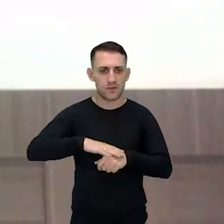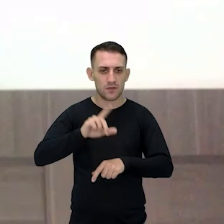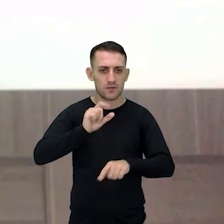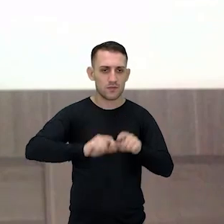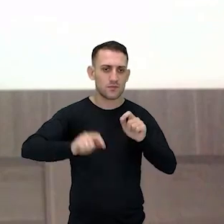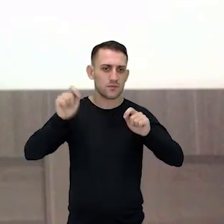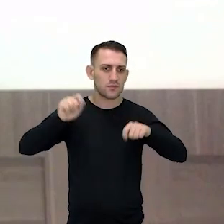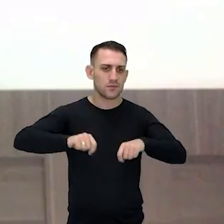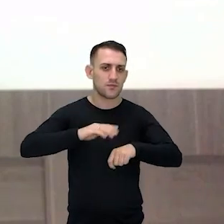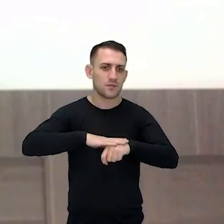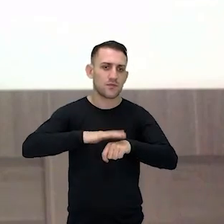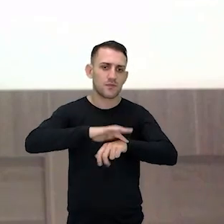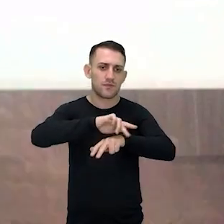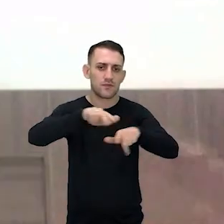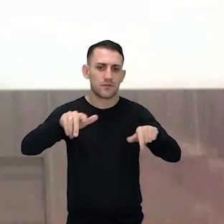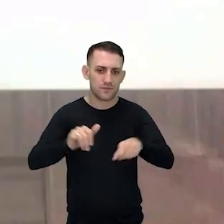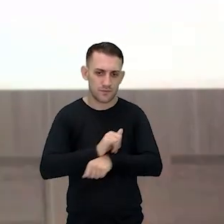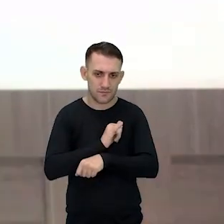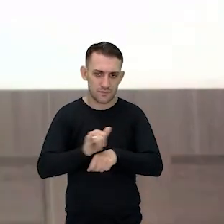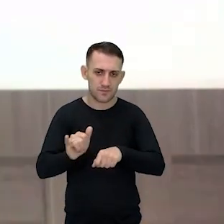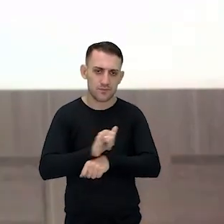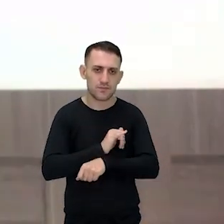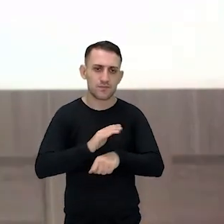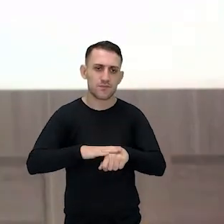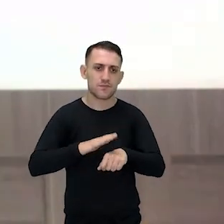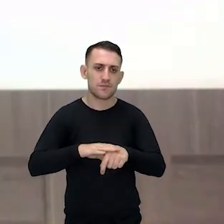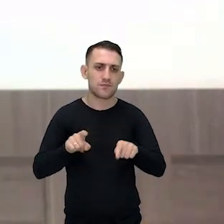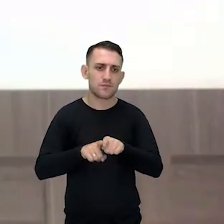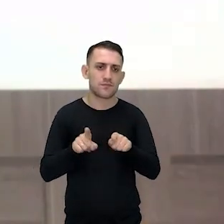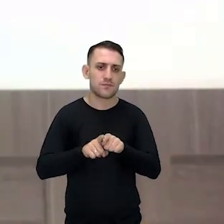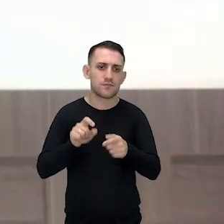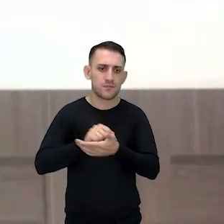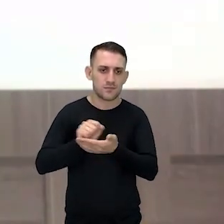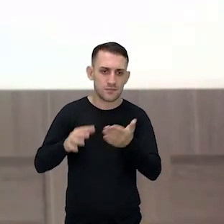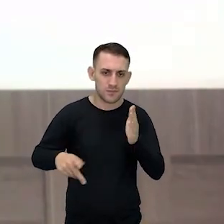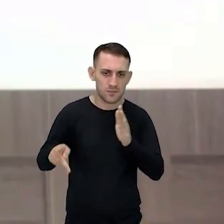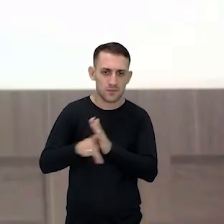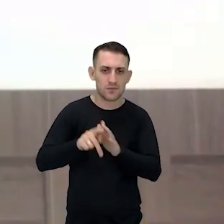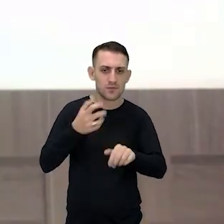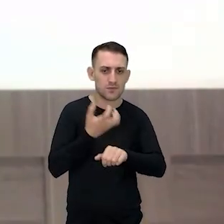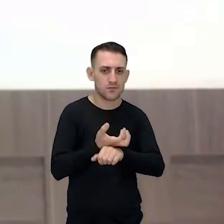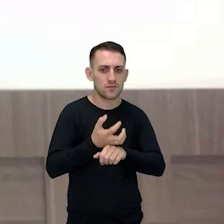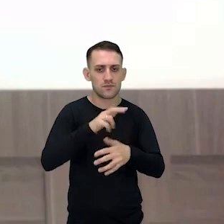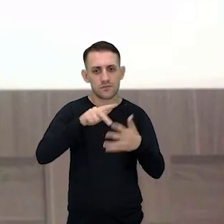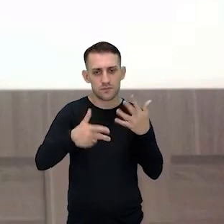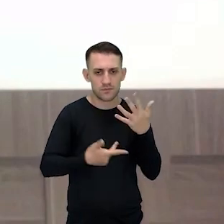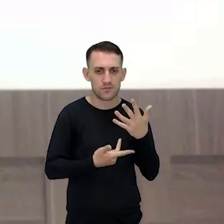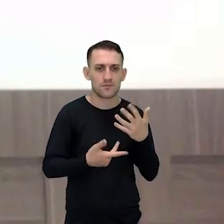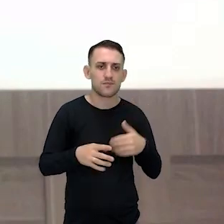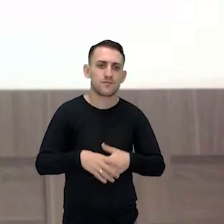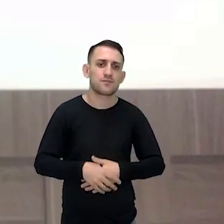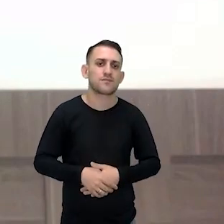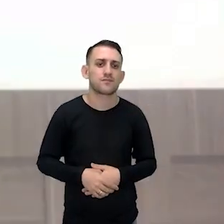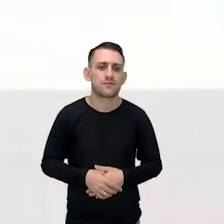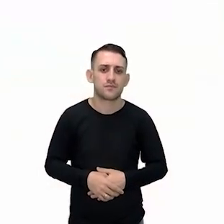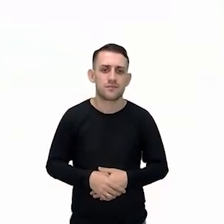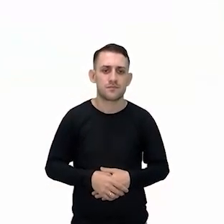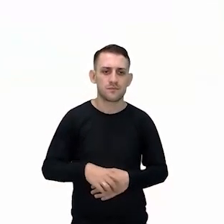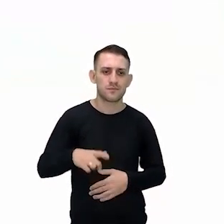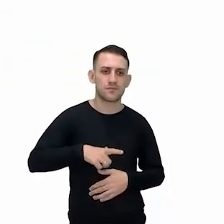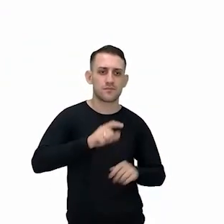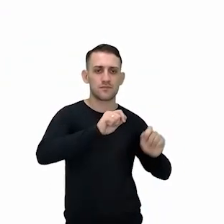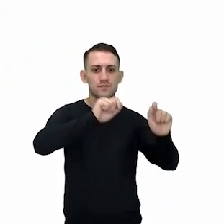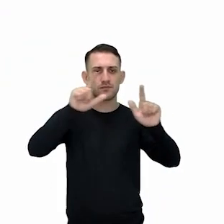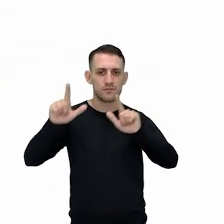possível aplicar de diferentes maneiras e fazer aí sugestões de atividades interdisciplinares. Bom, seguindo então, né, no próximo